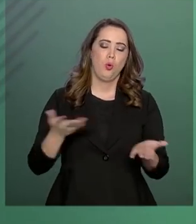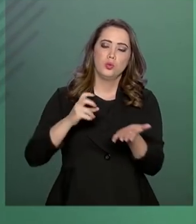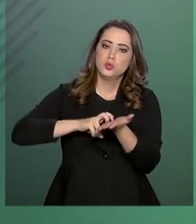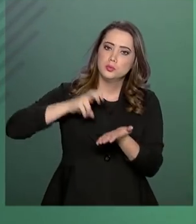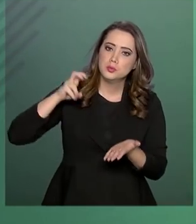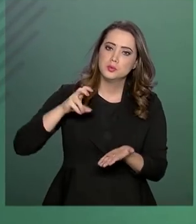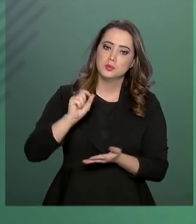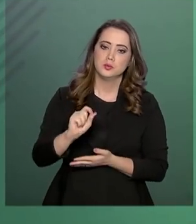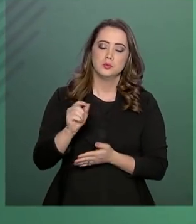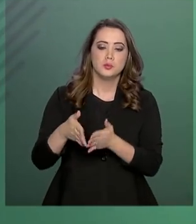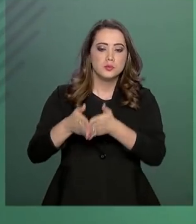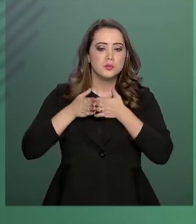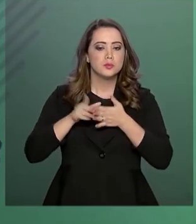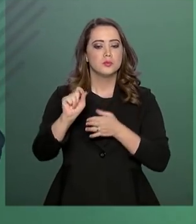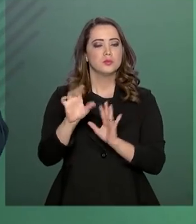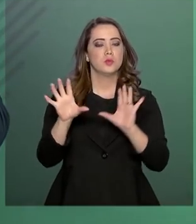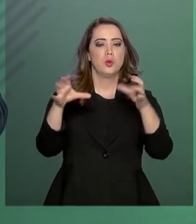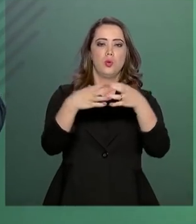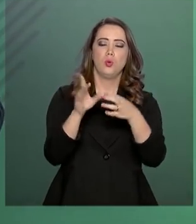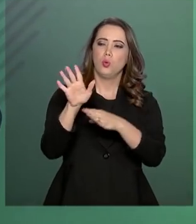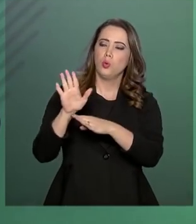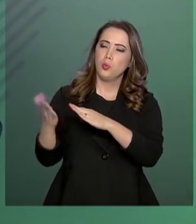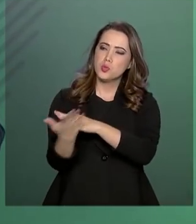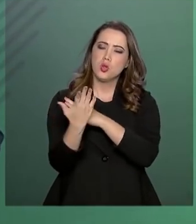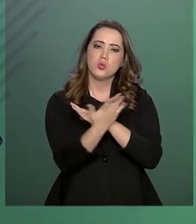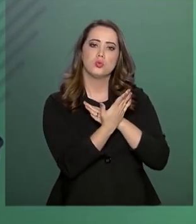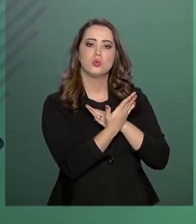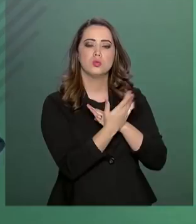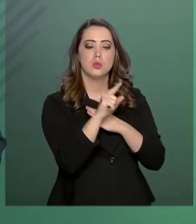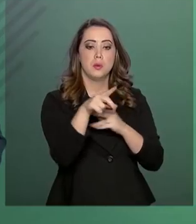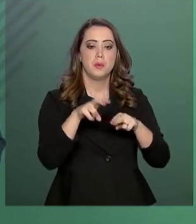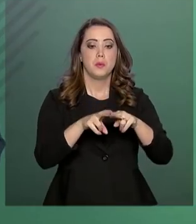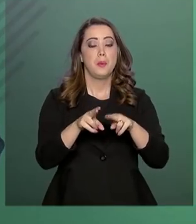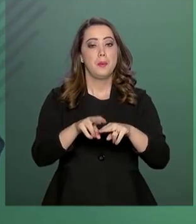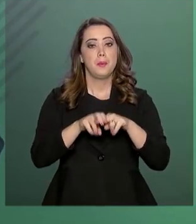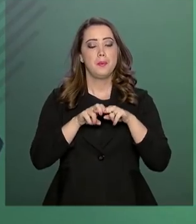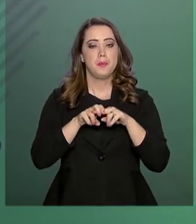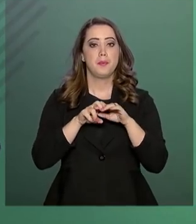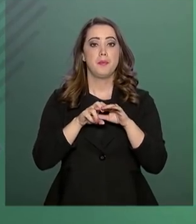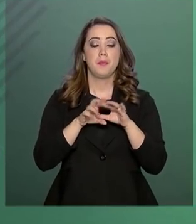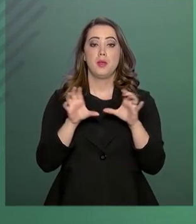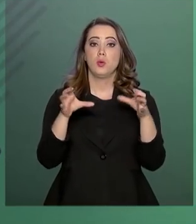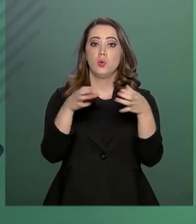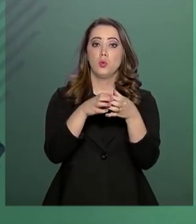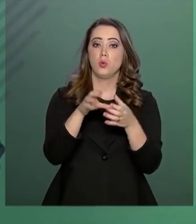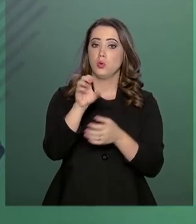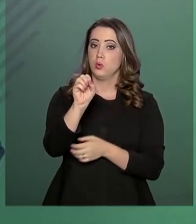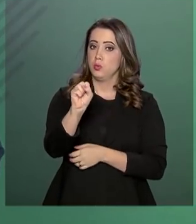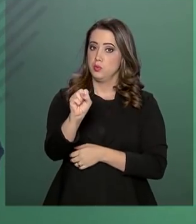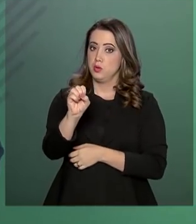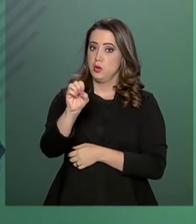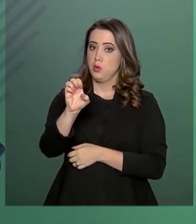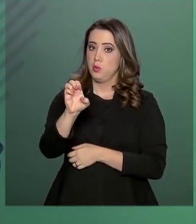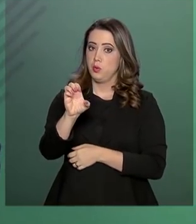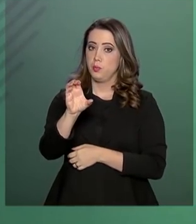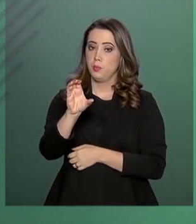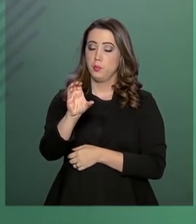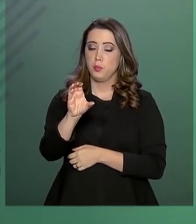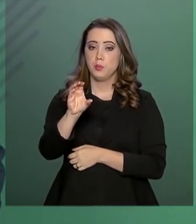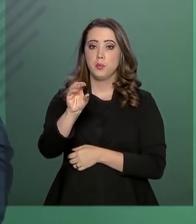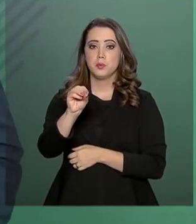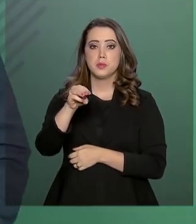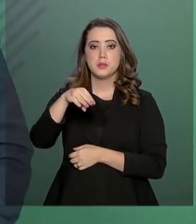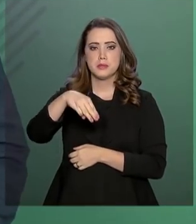eu solicitei que a equipe de apoio por meio da da secom sips e com é